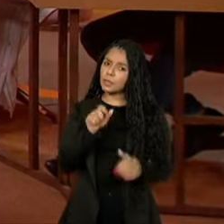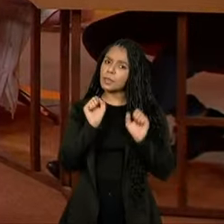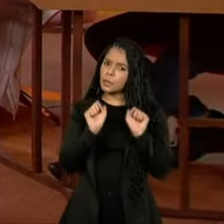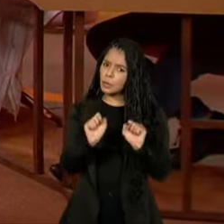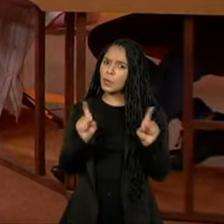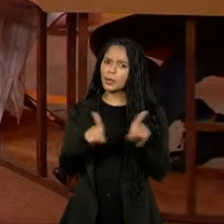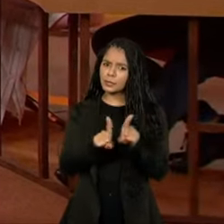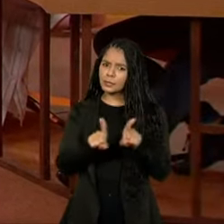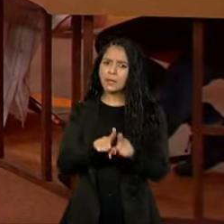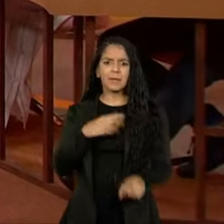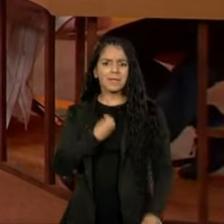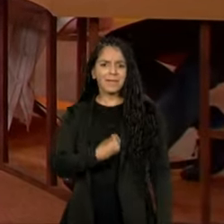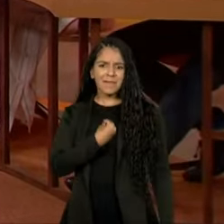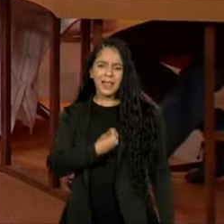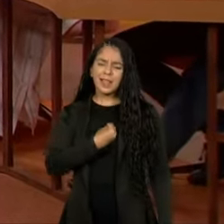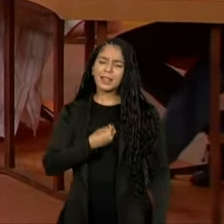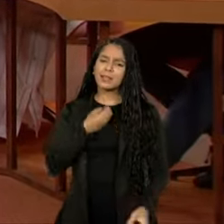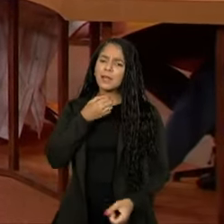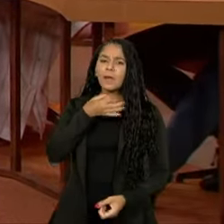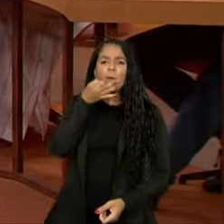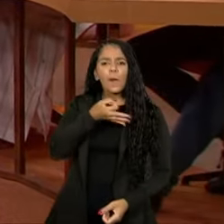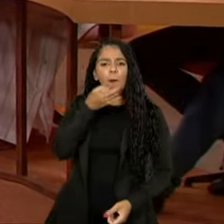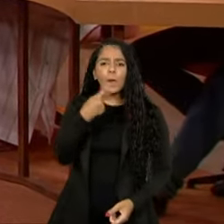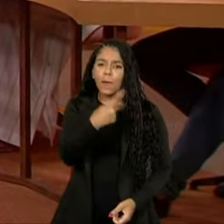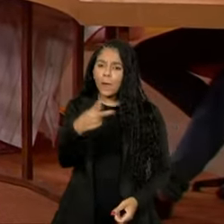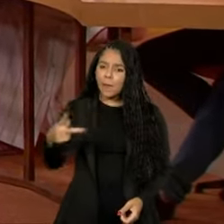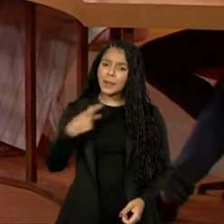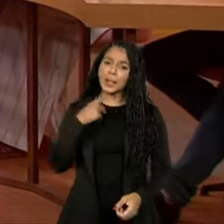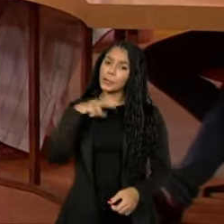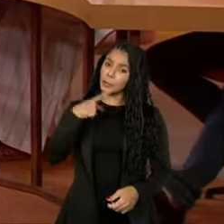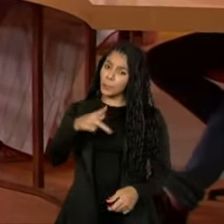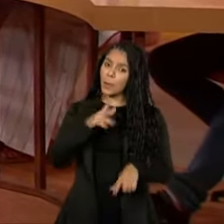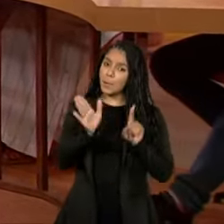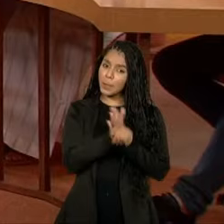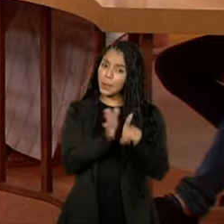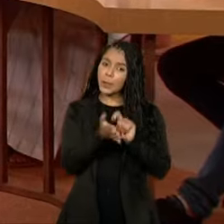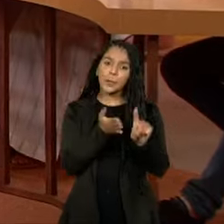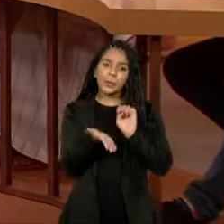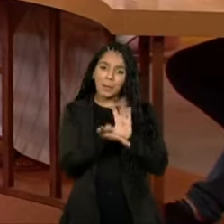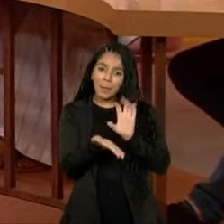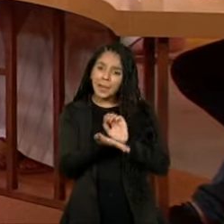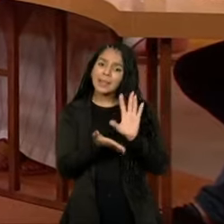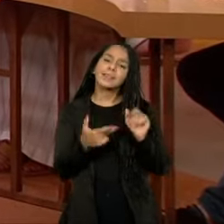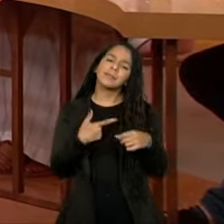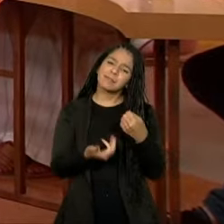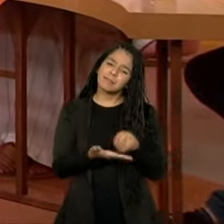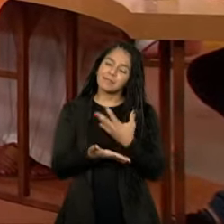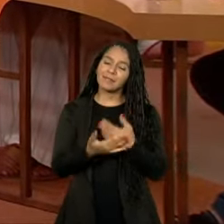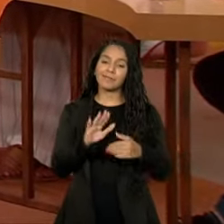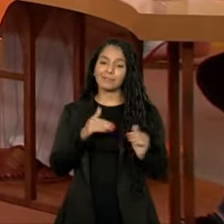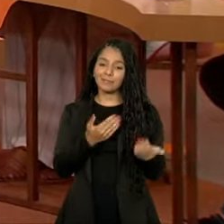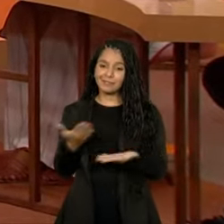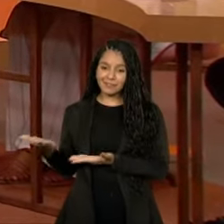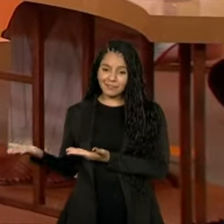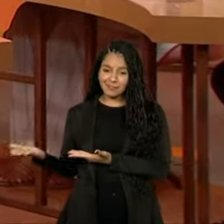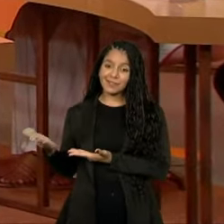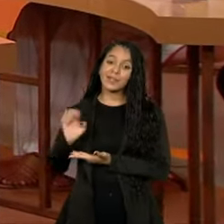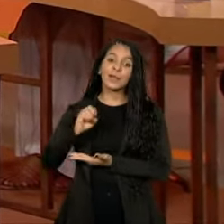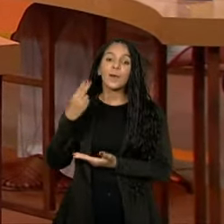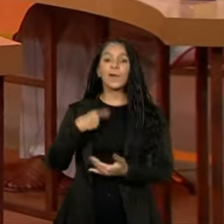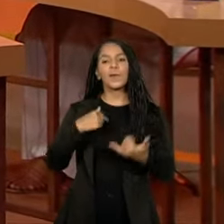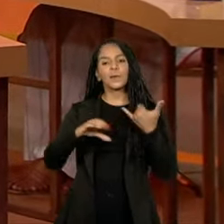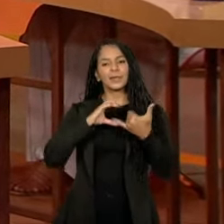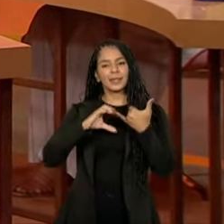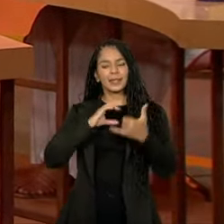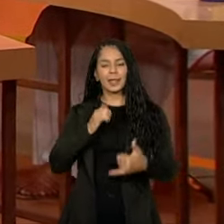deve participar mandando seus comentários, mandando suas perguntas, mandando seus elogios para a nossa hashtag Sem Censura ou pelo nosso